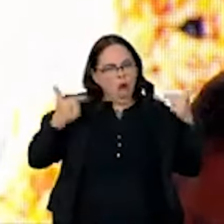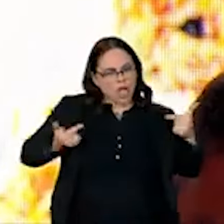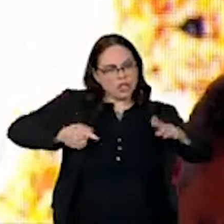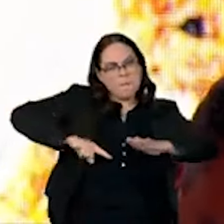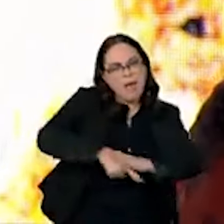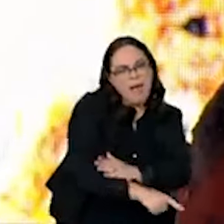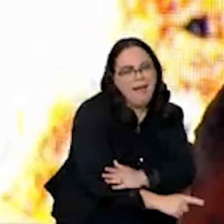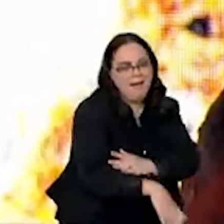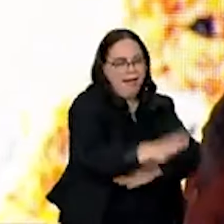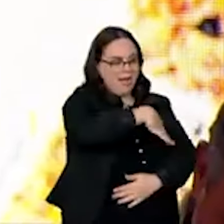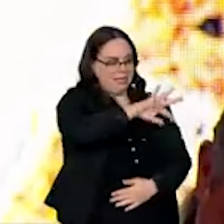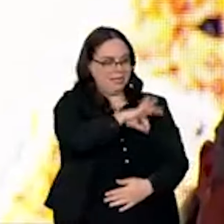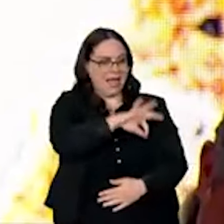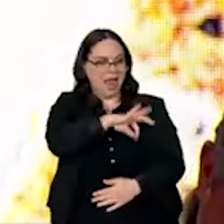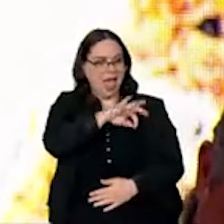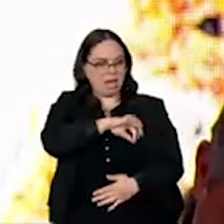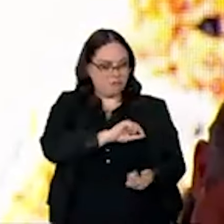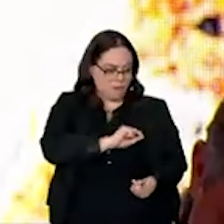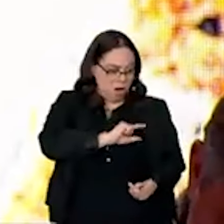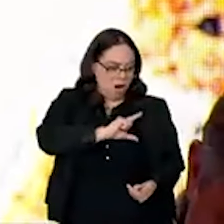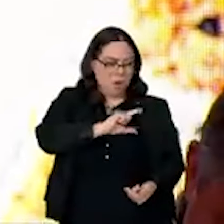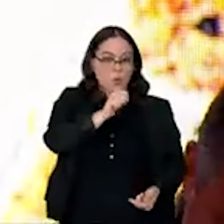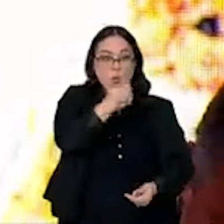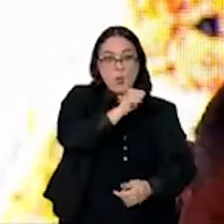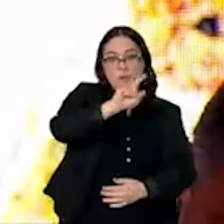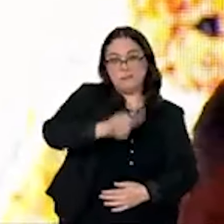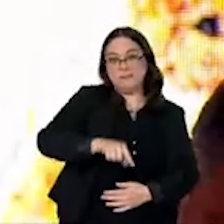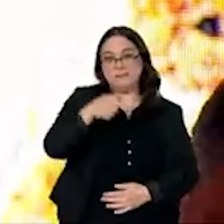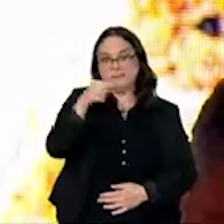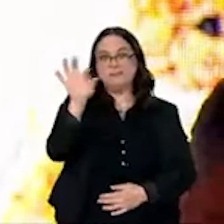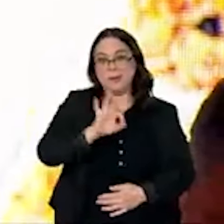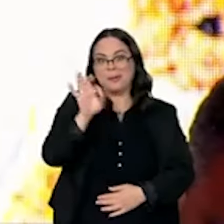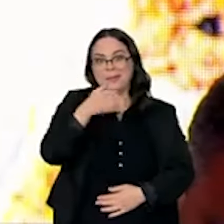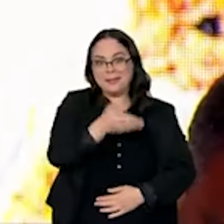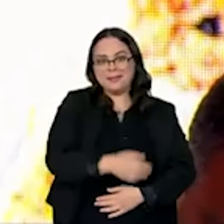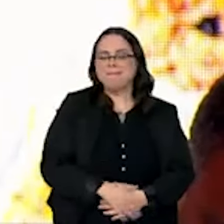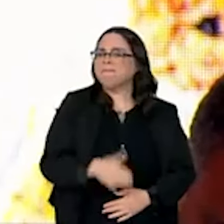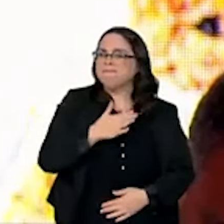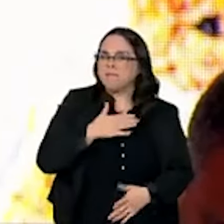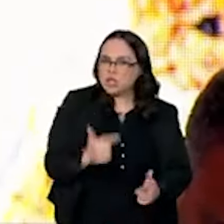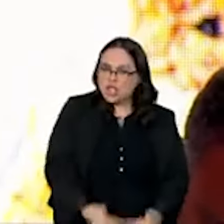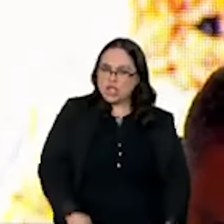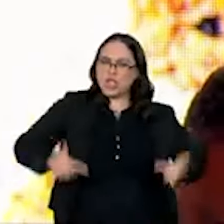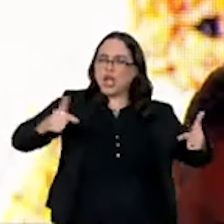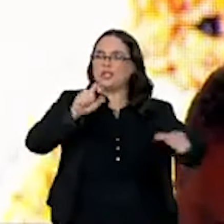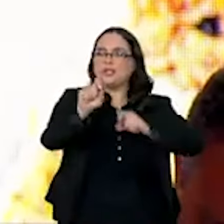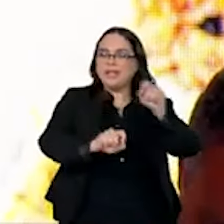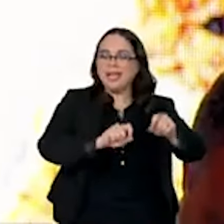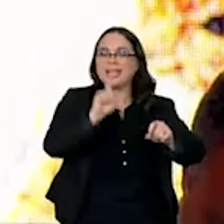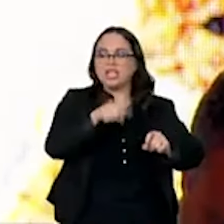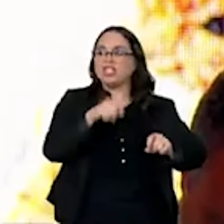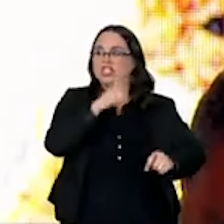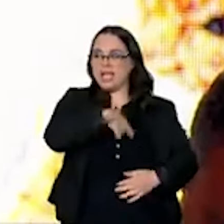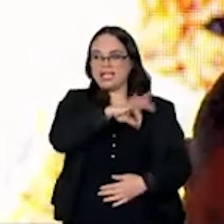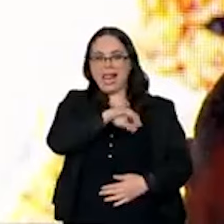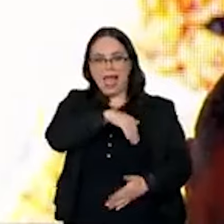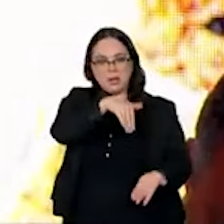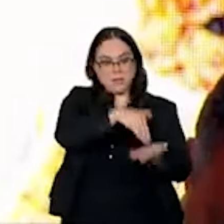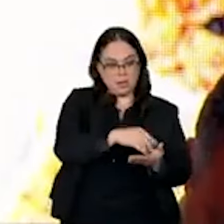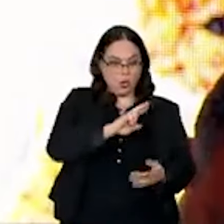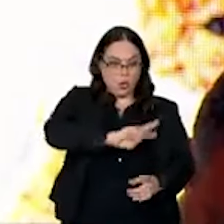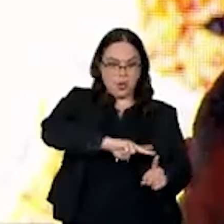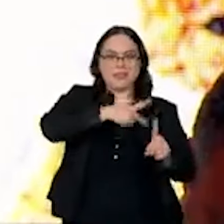sorte que a massa salarial já cresceu 11,7%. Eu tenho tanta sorte que já aumentamos o salário mínimo